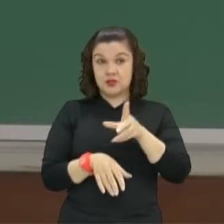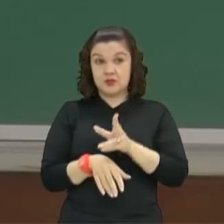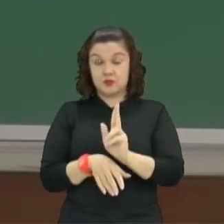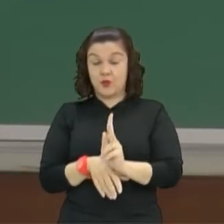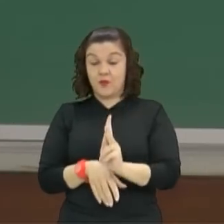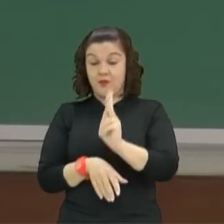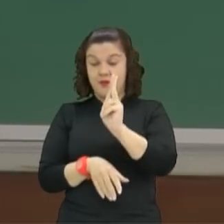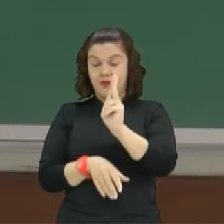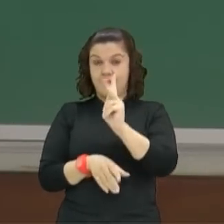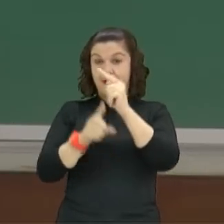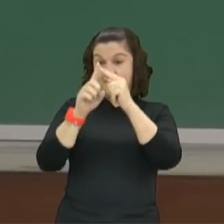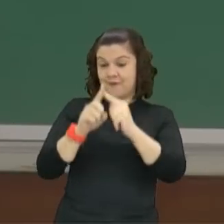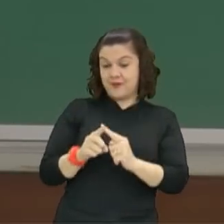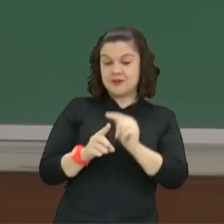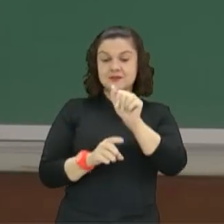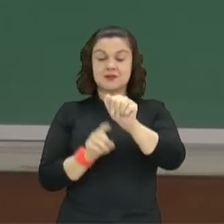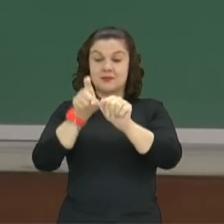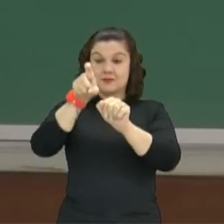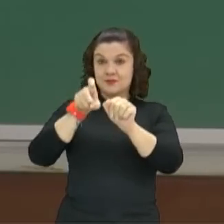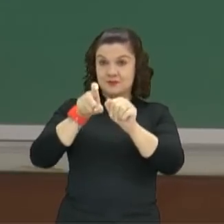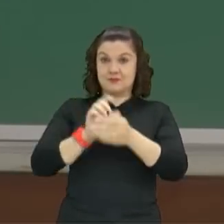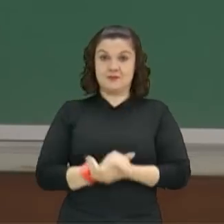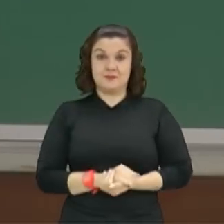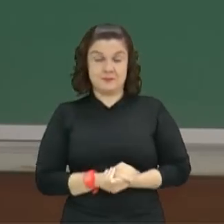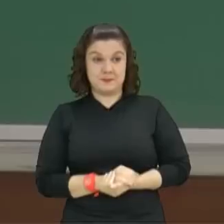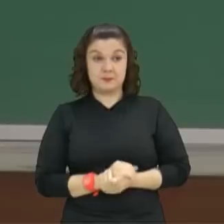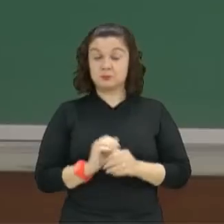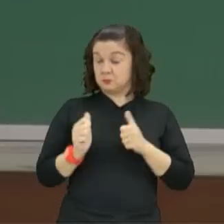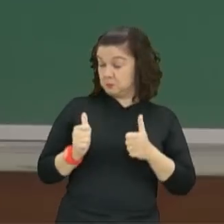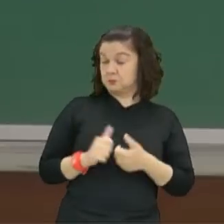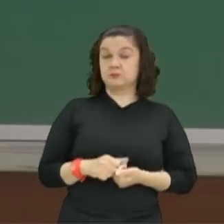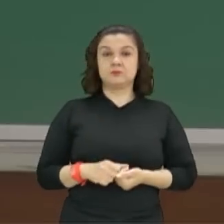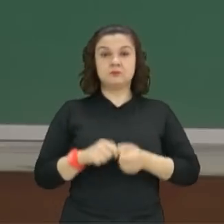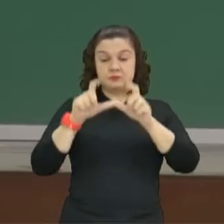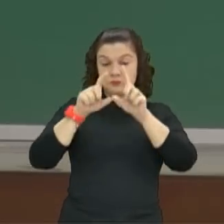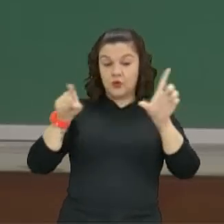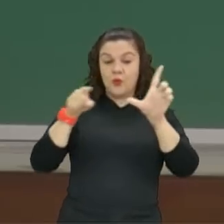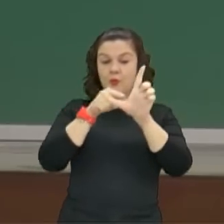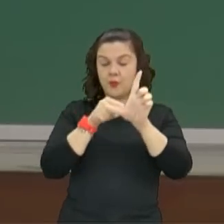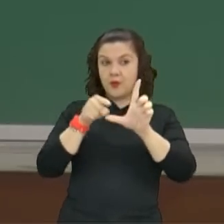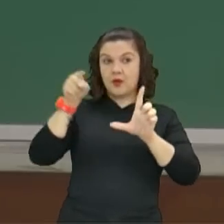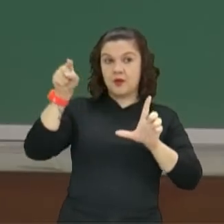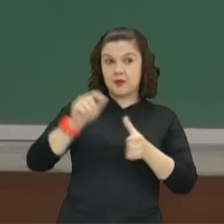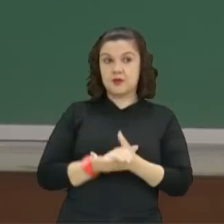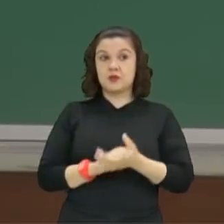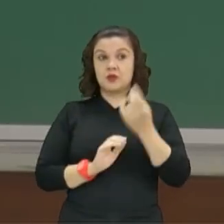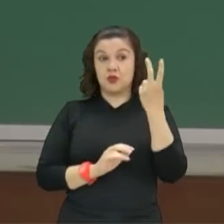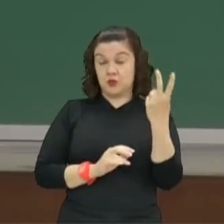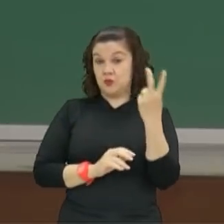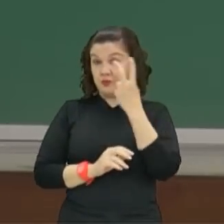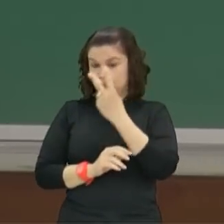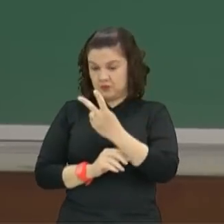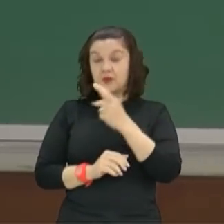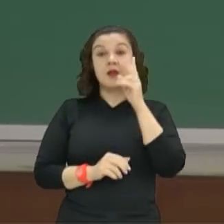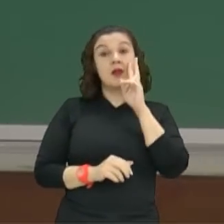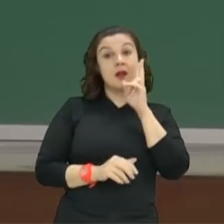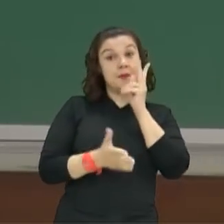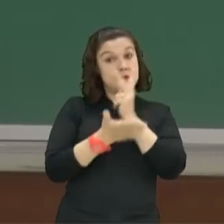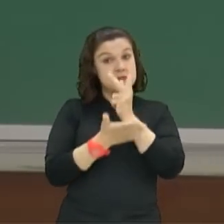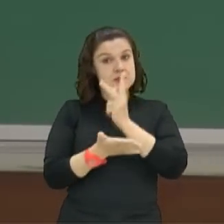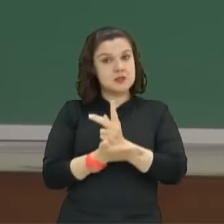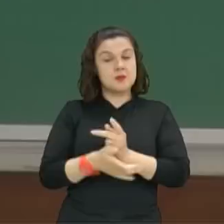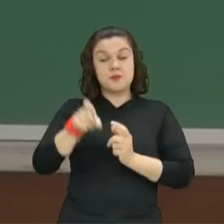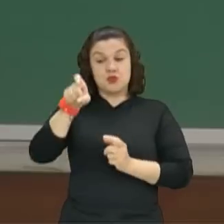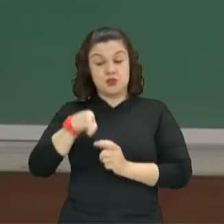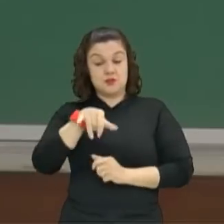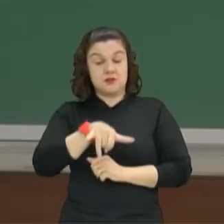k vezes a elevado a x. Tá. Cujo gráfico passa pelos pontos 2 e 2, lembrando sempre que é o par do